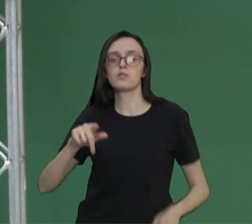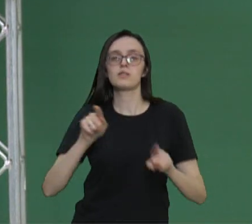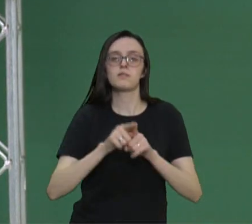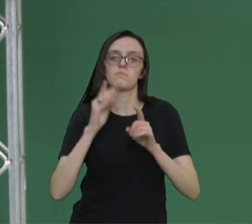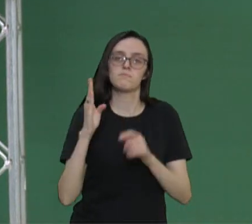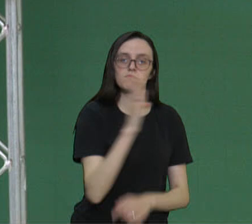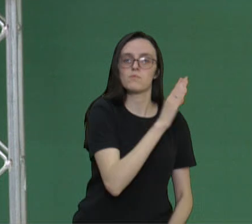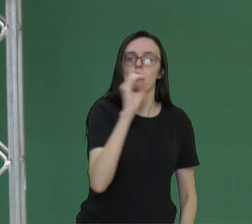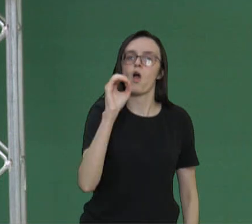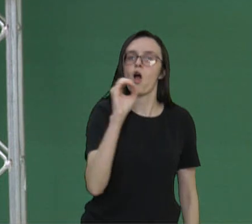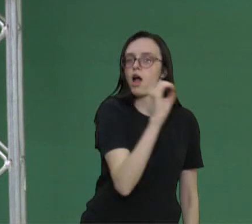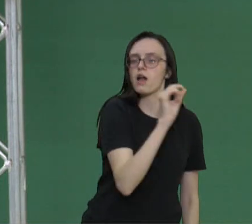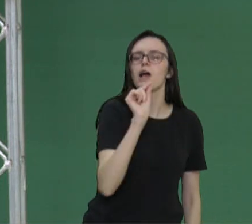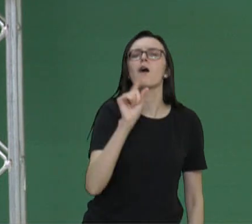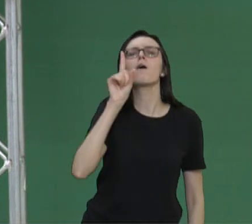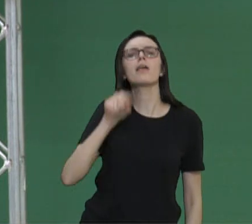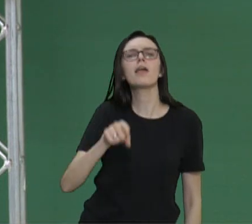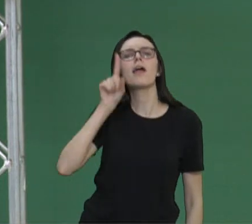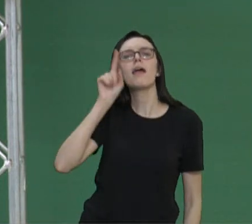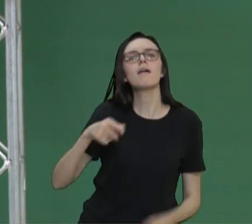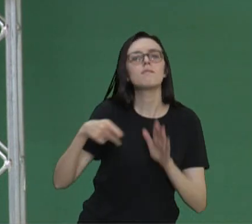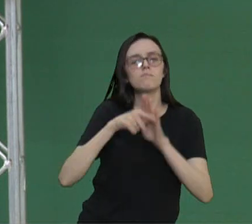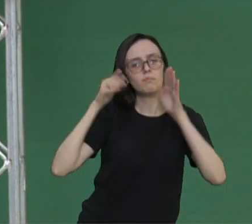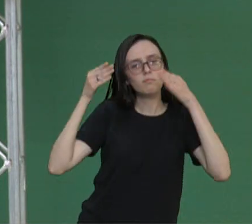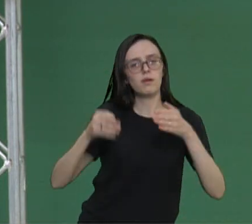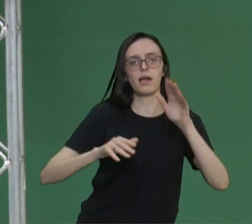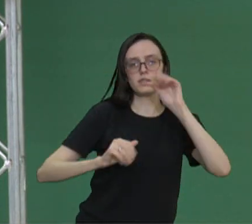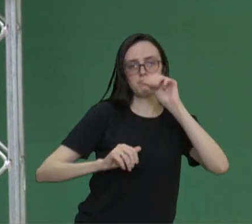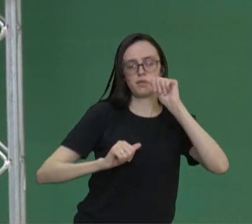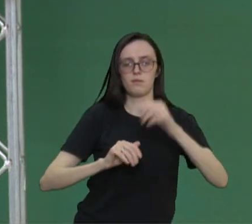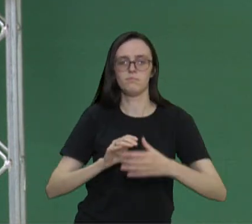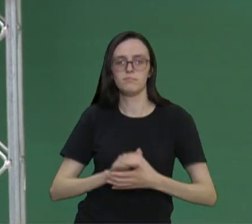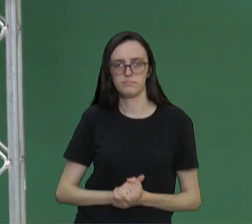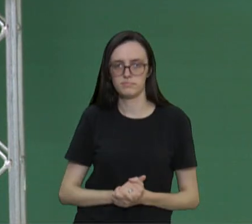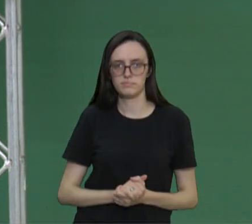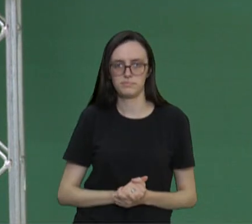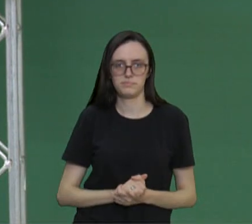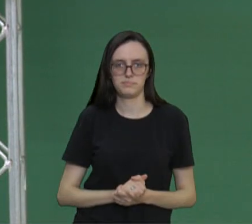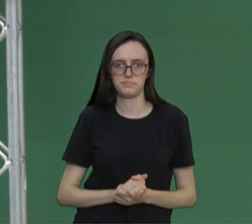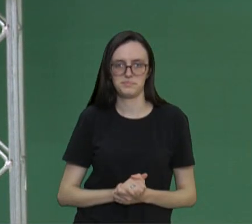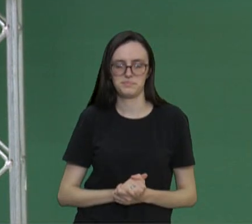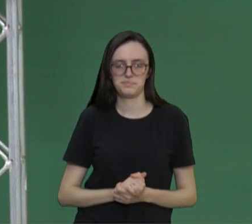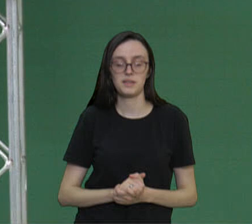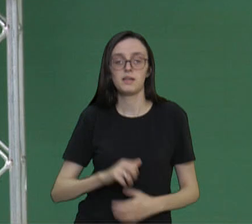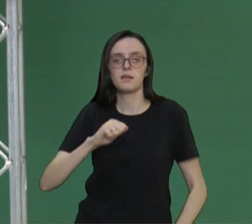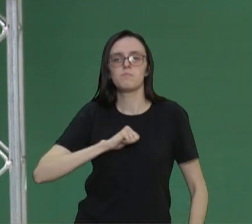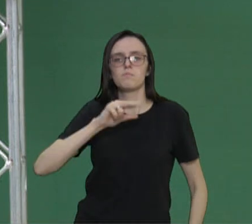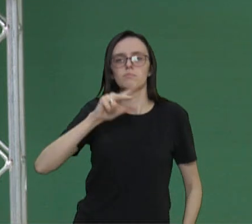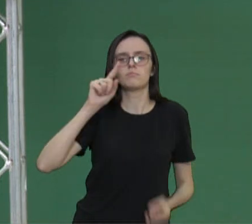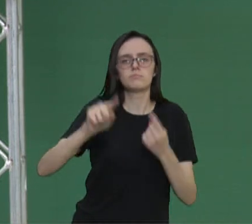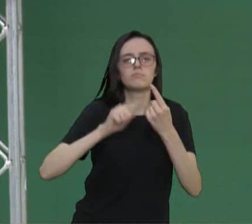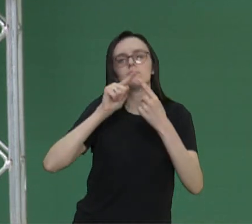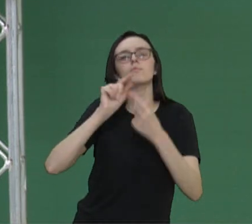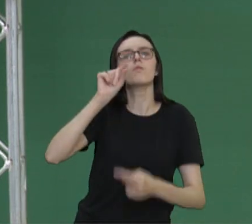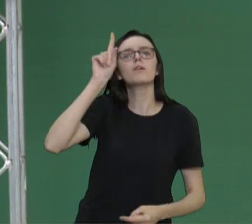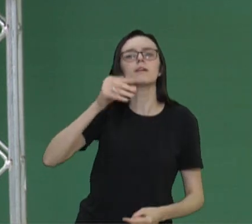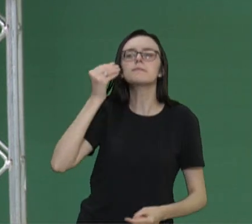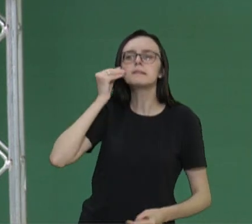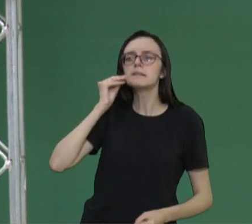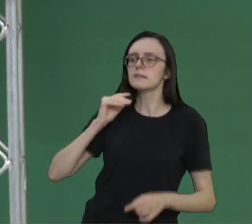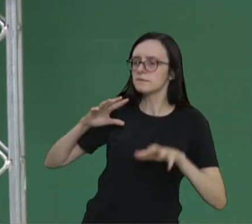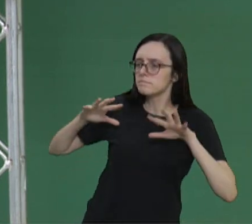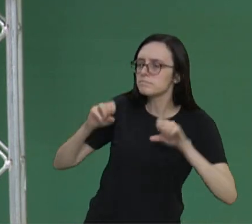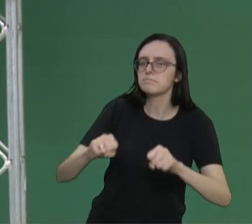lado oeste, então, seria para os espanhóis. Os portugueses, com o objetivo de